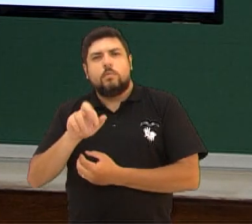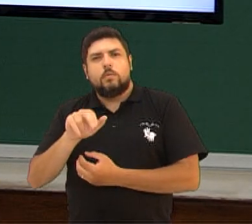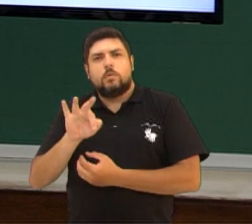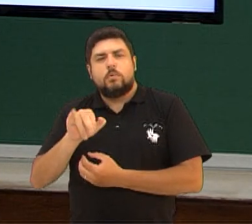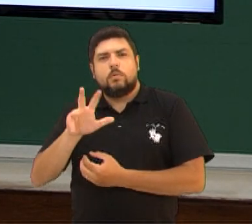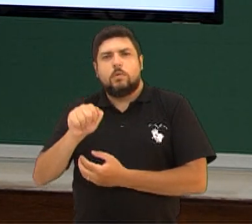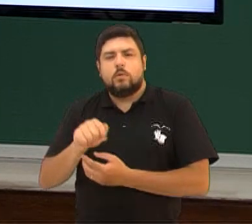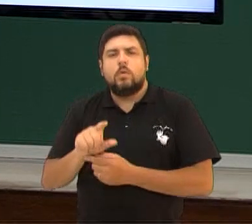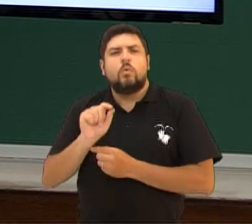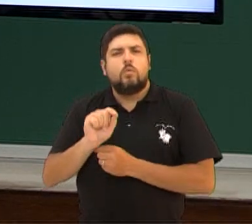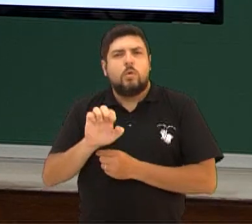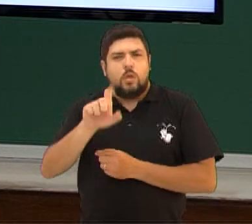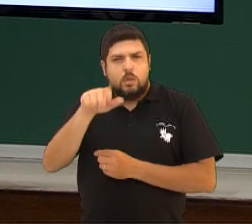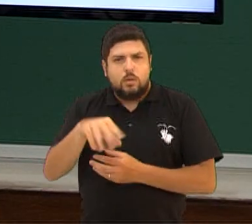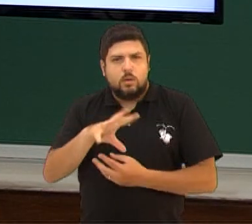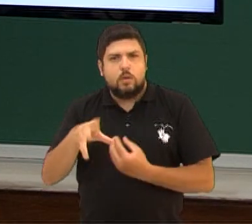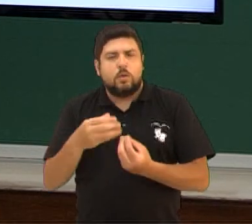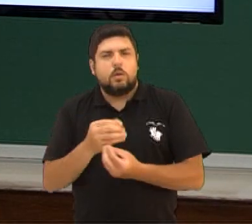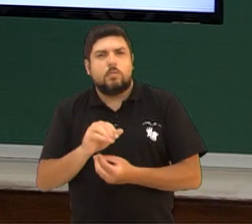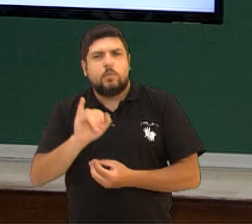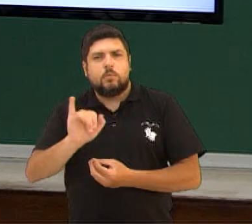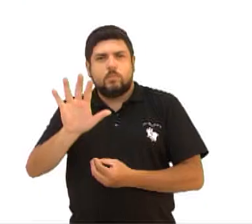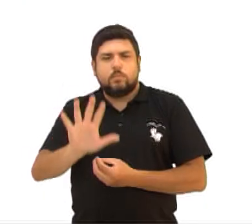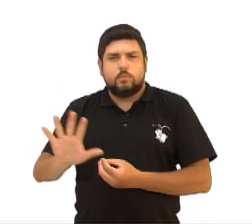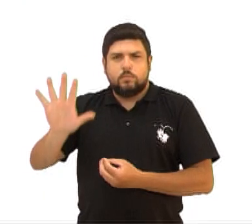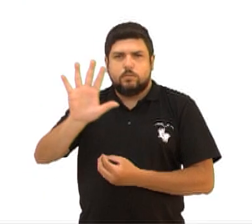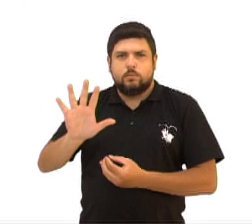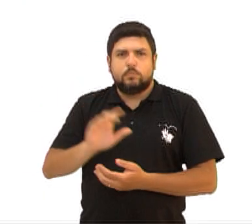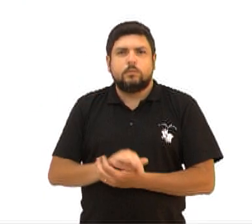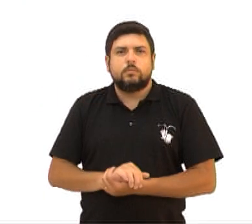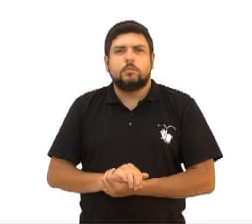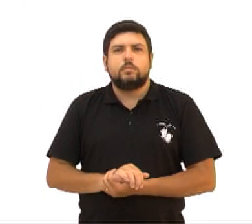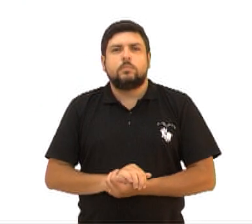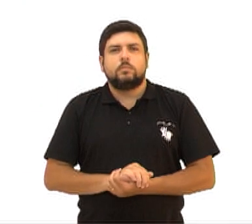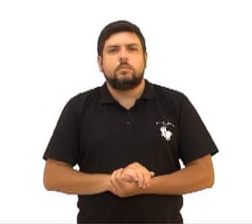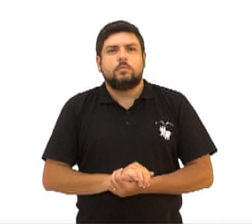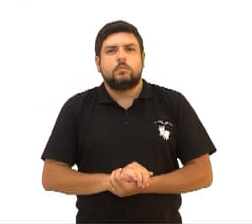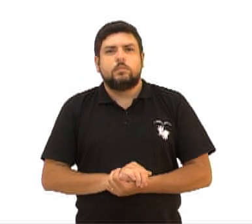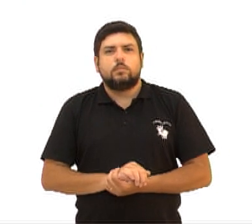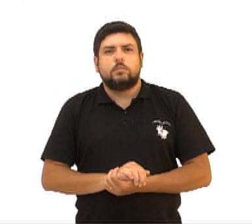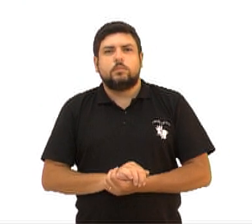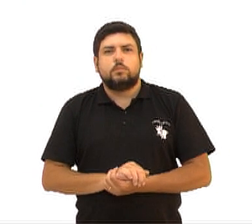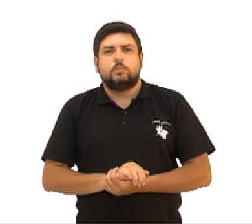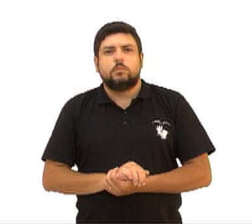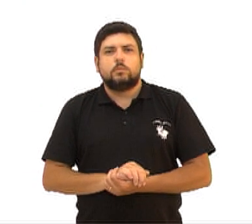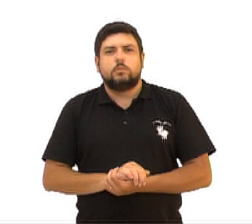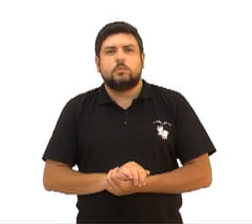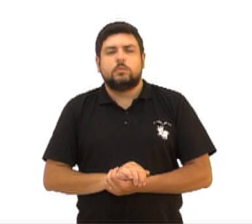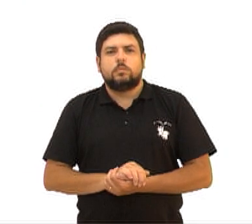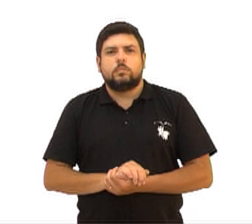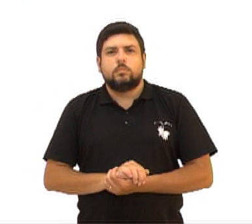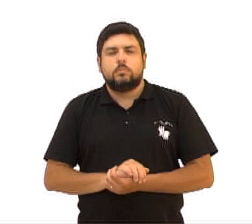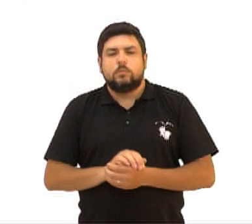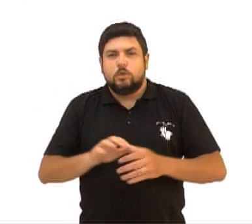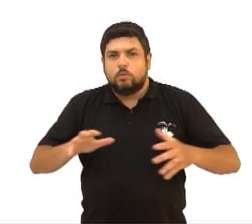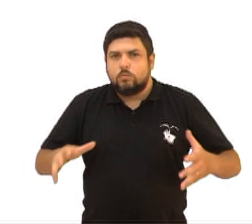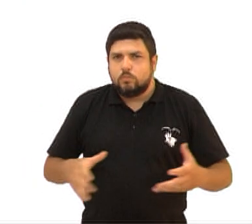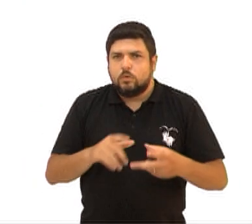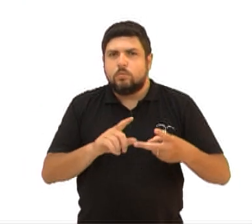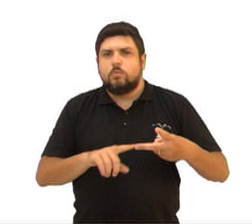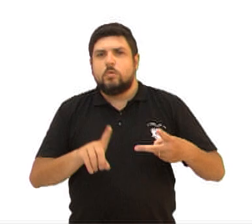das imagens, ok? O impulso dionisíaco gera a arte não